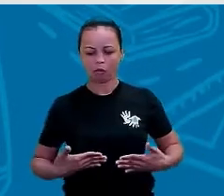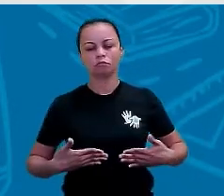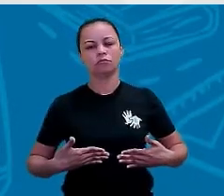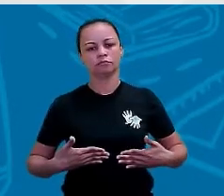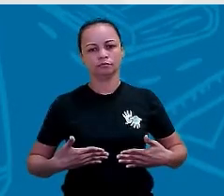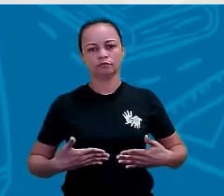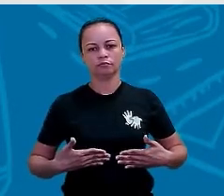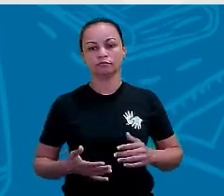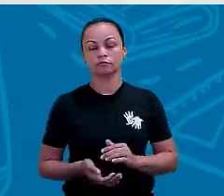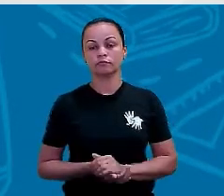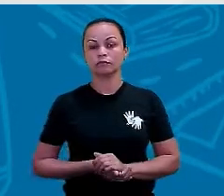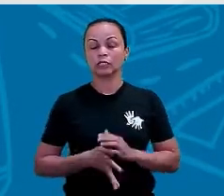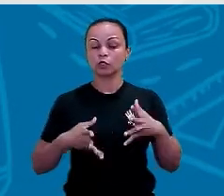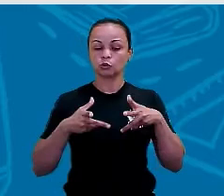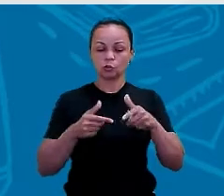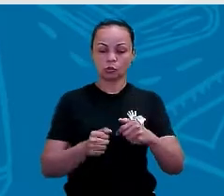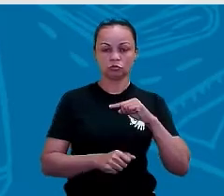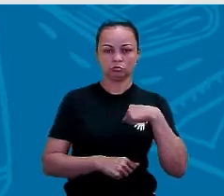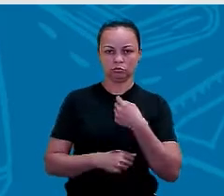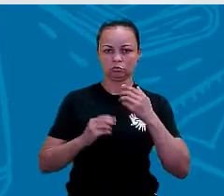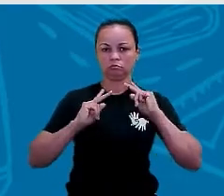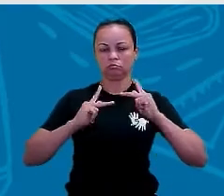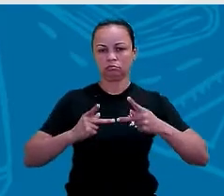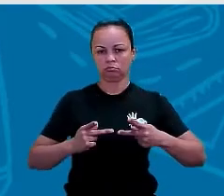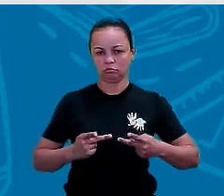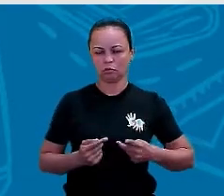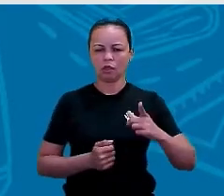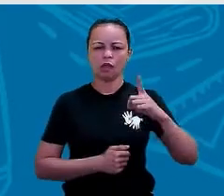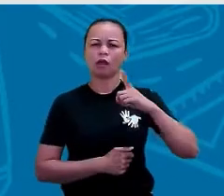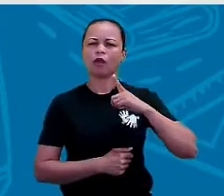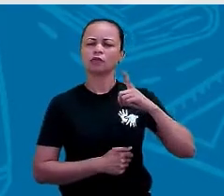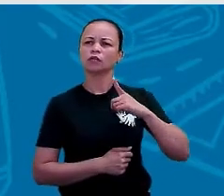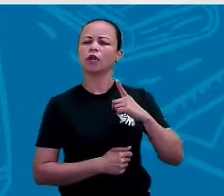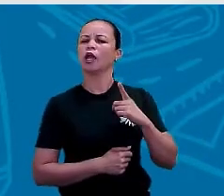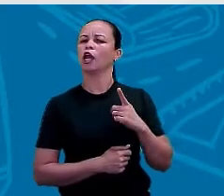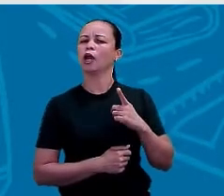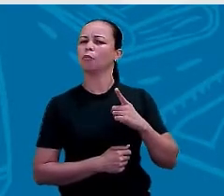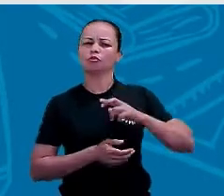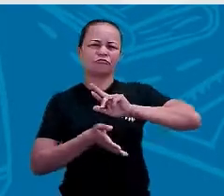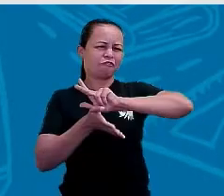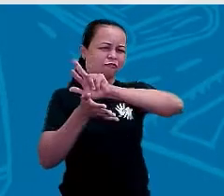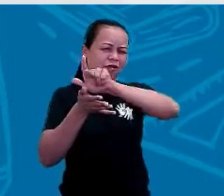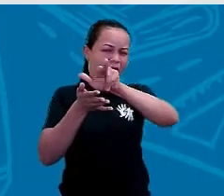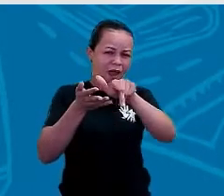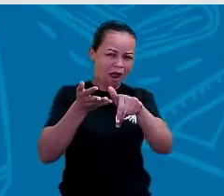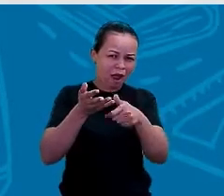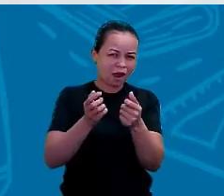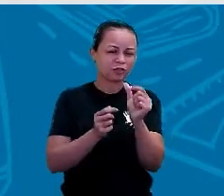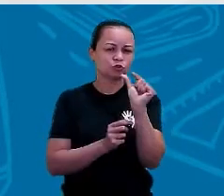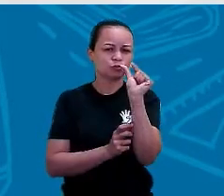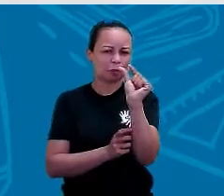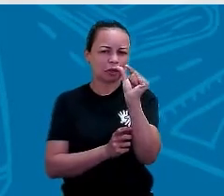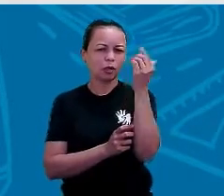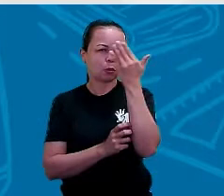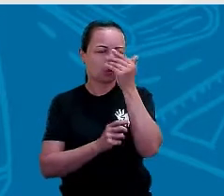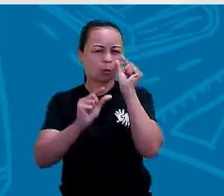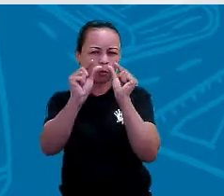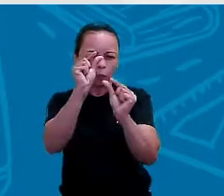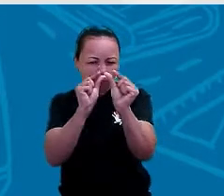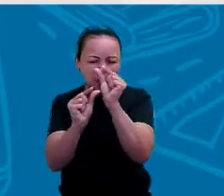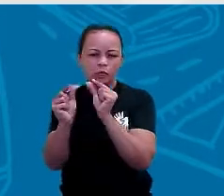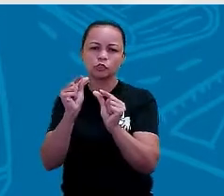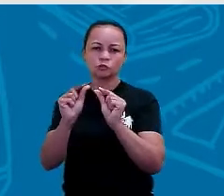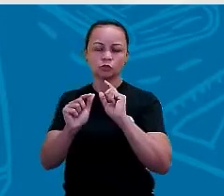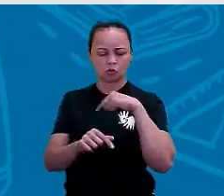corpo. Todos nós, seres humanos, temos uma infinidade de micro-organismos no nosso